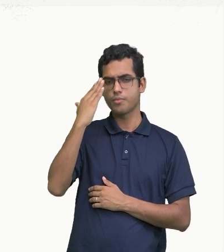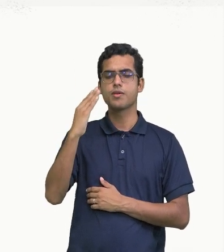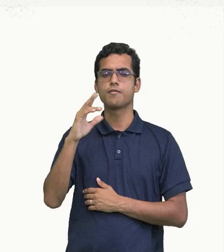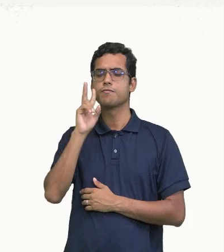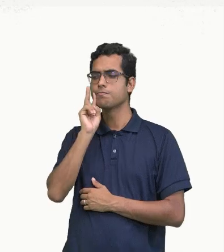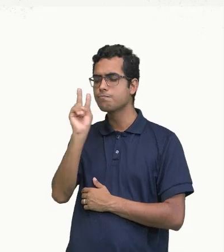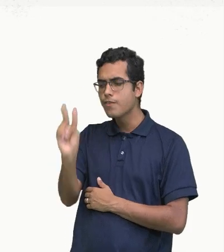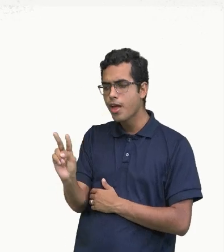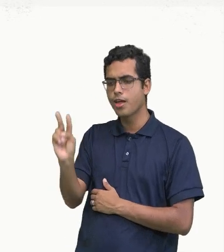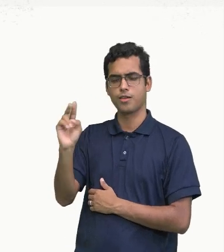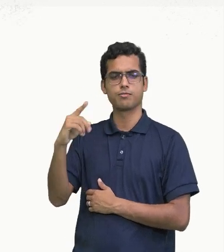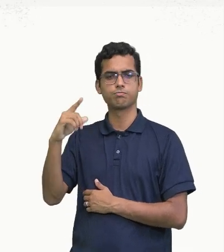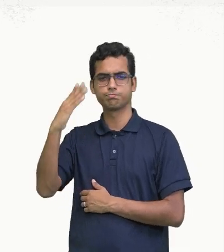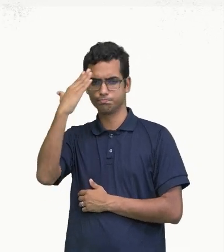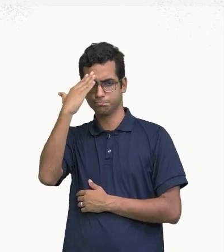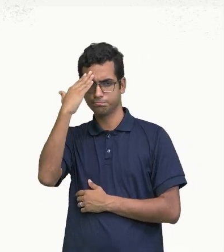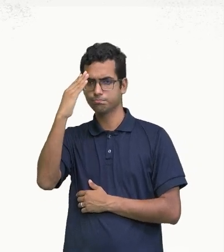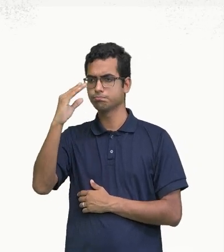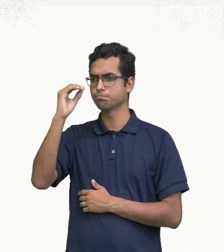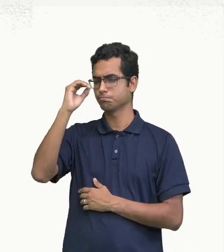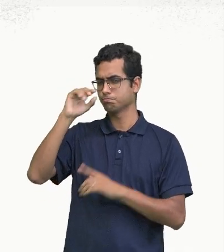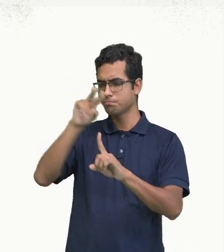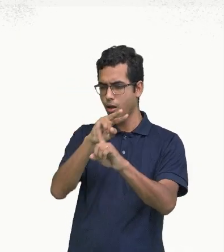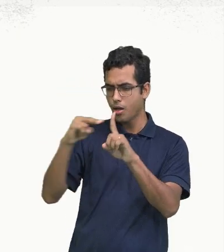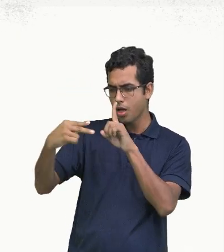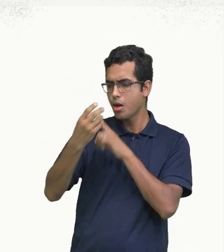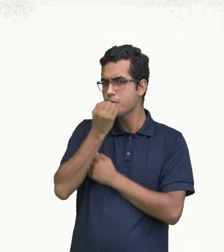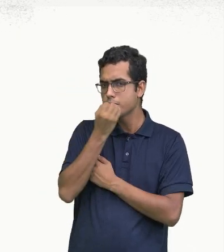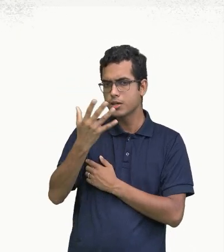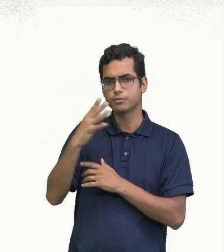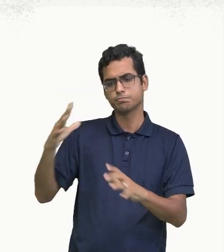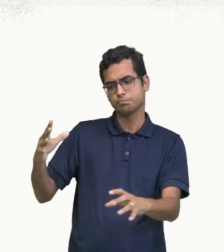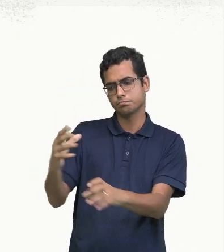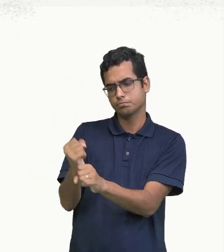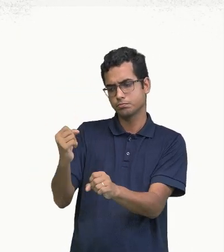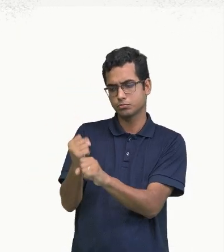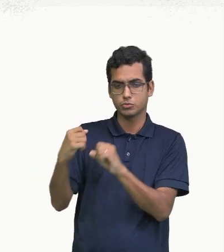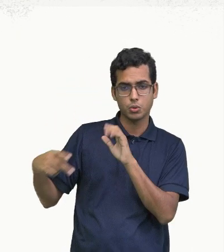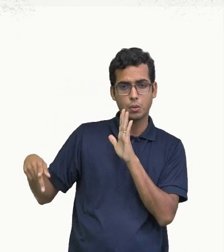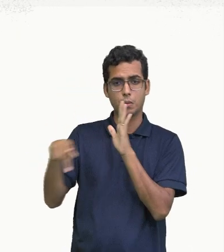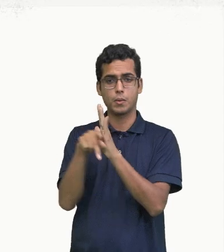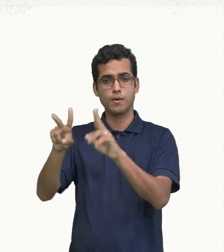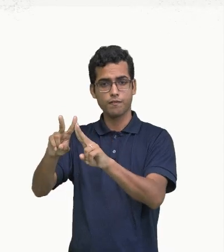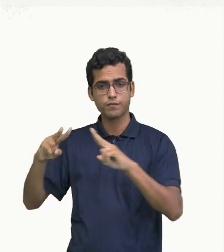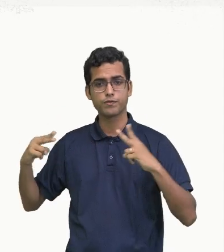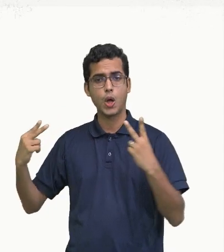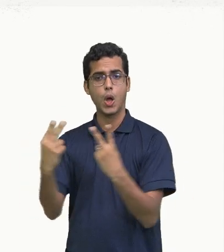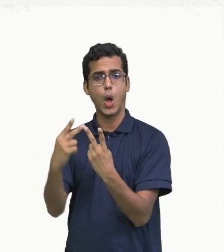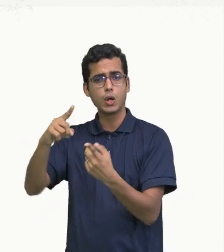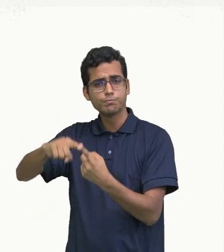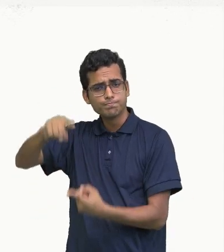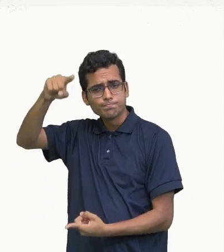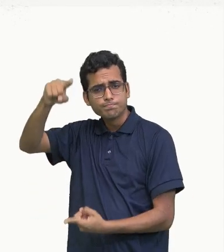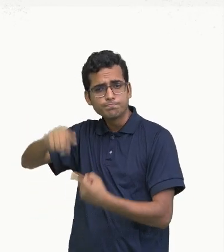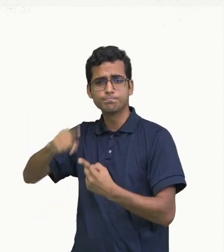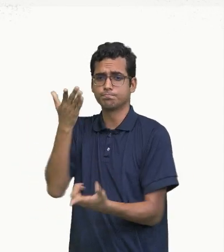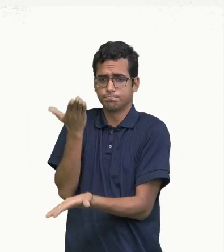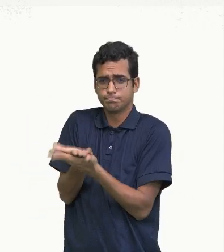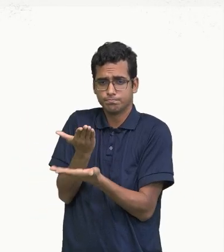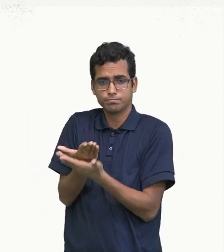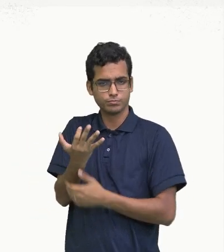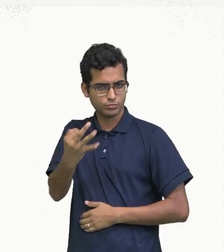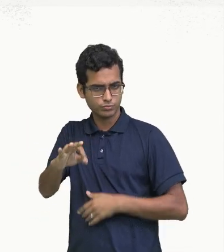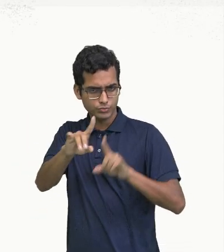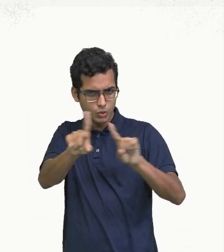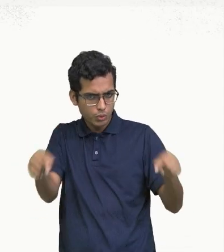aí aprofundado quando você estiver calculando o volume, quando você estiver estudando o volume. Sempre associar que a